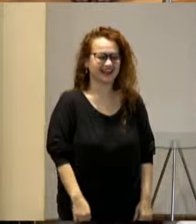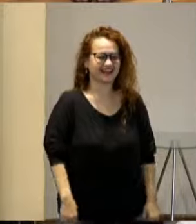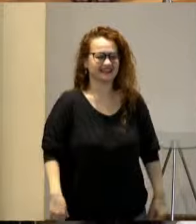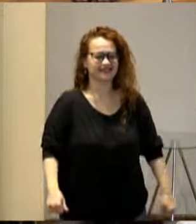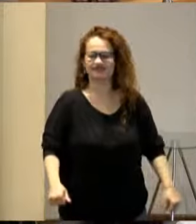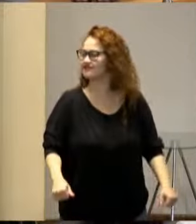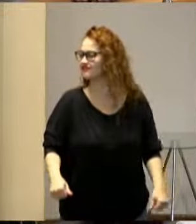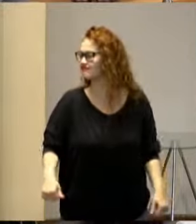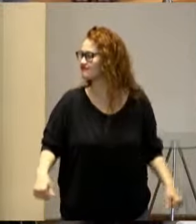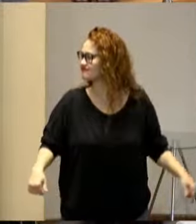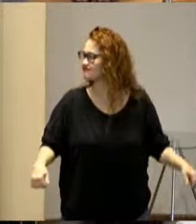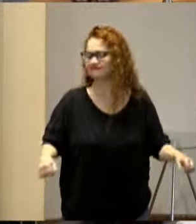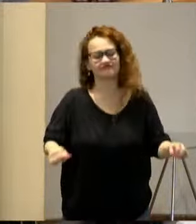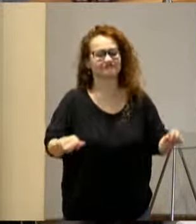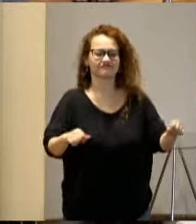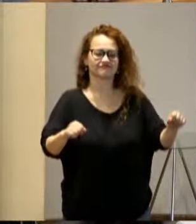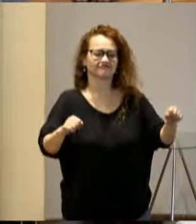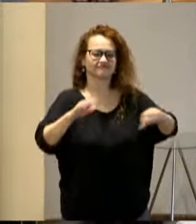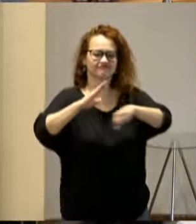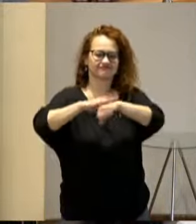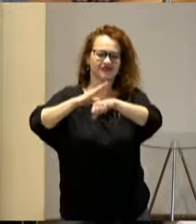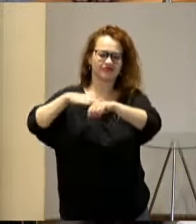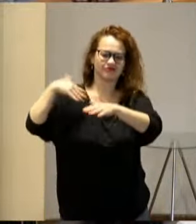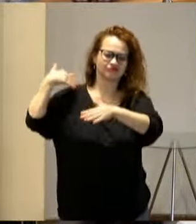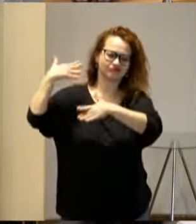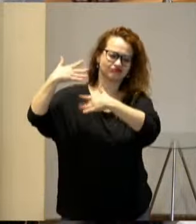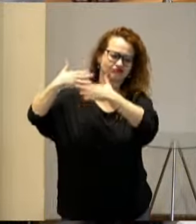Elevador é quase um templo,